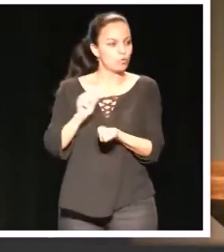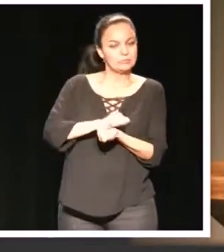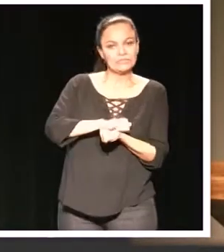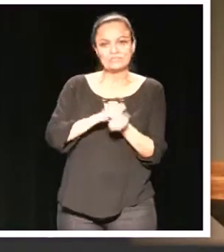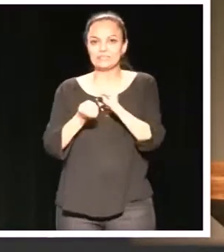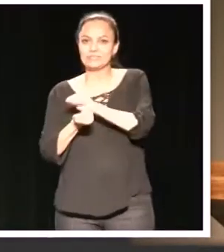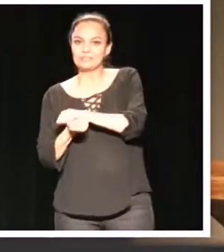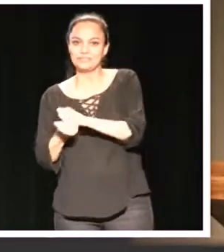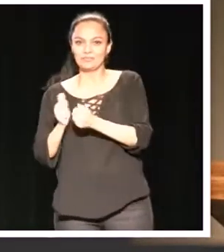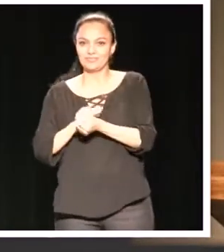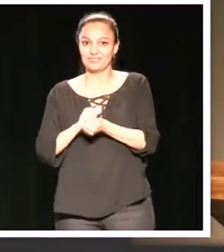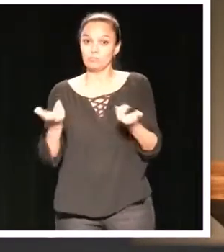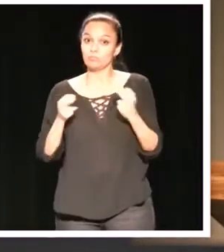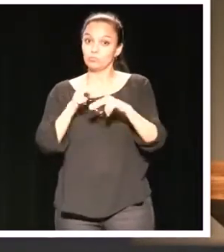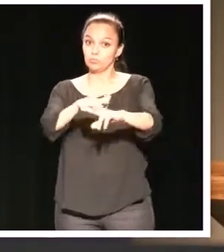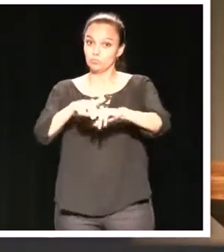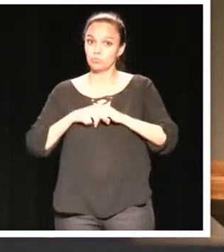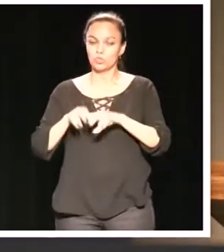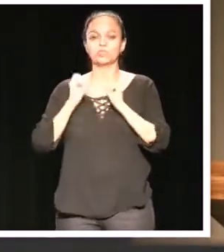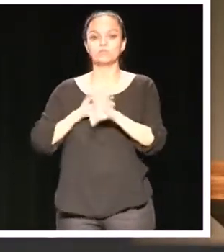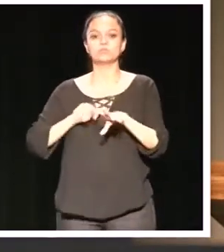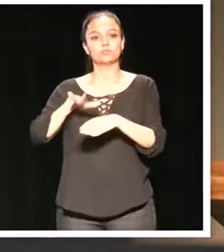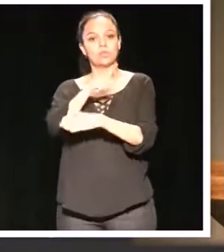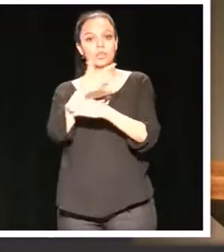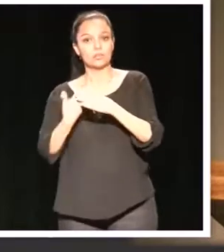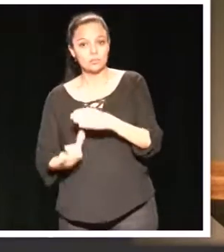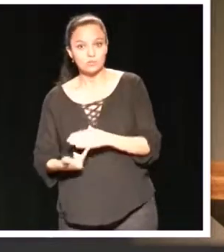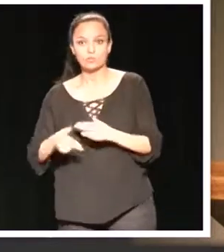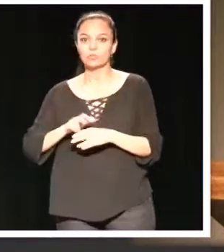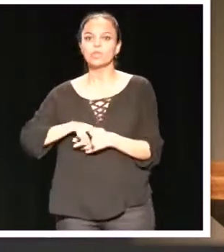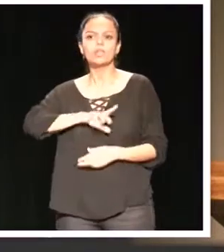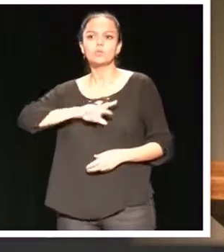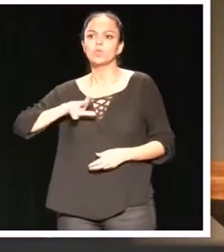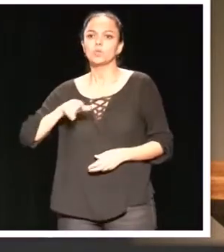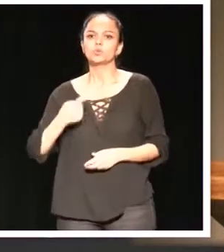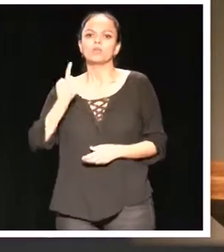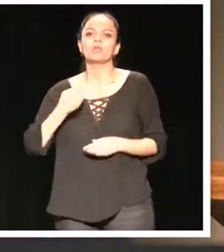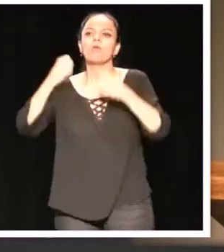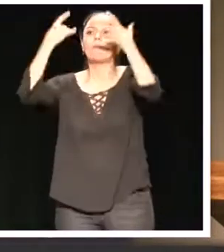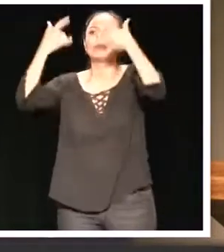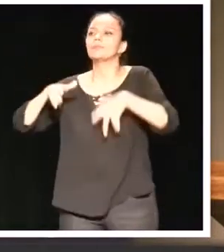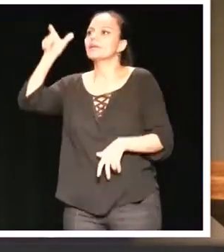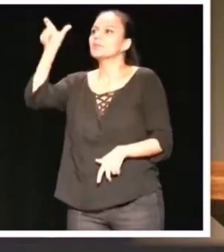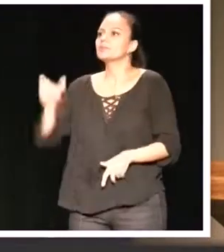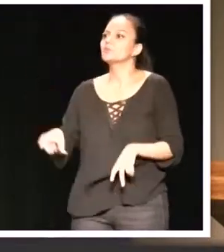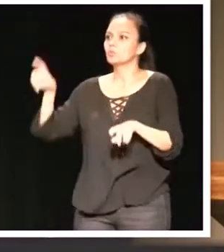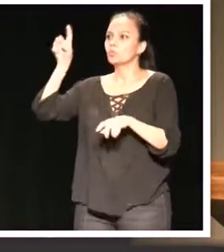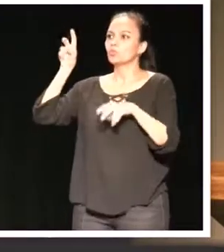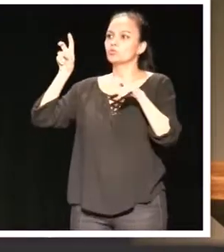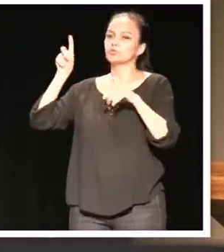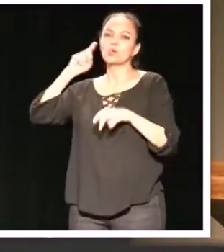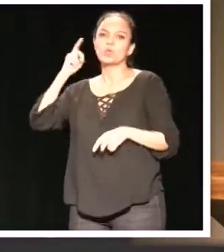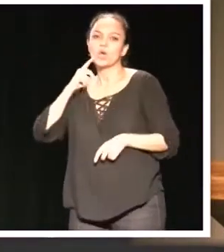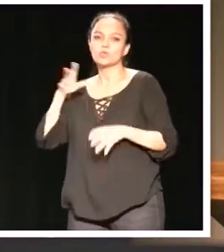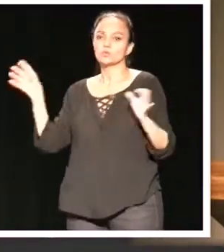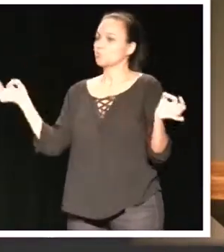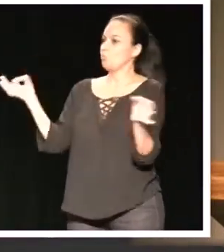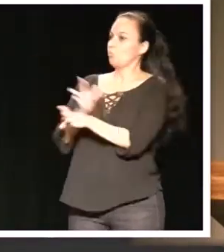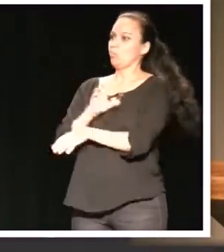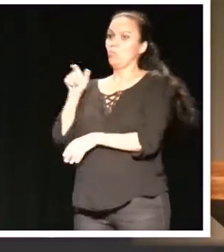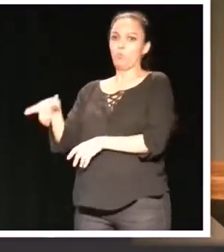não aceita uma definição de surdo que seria mais correspondente aos programas de iniciação, como